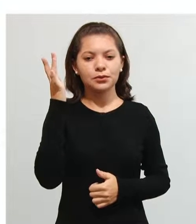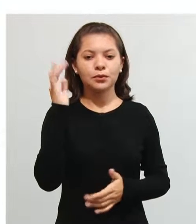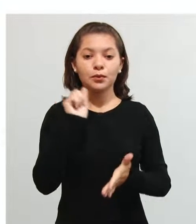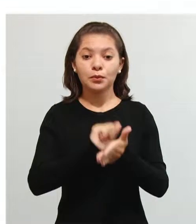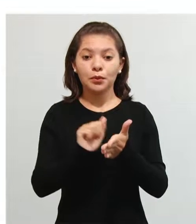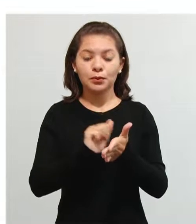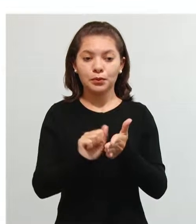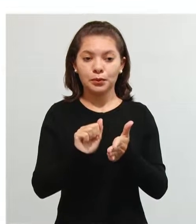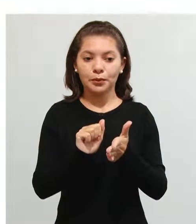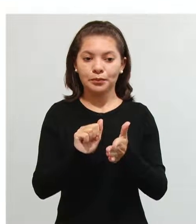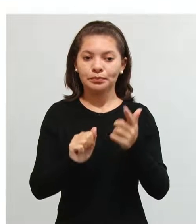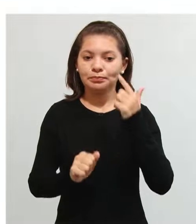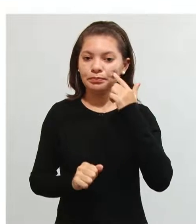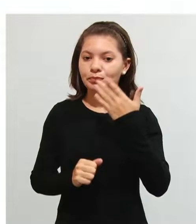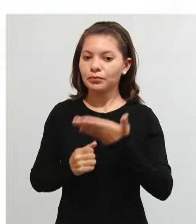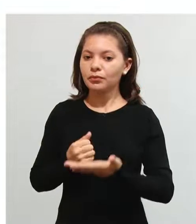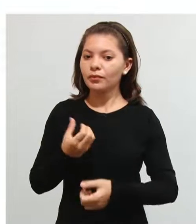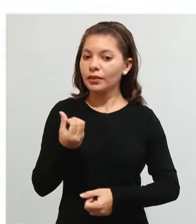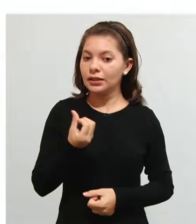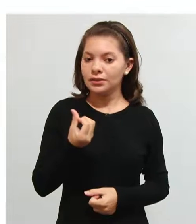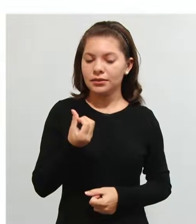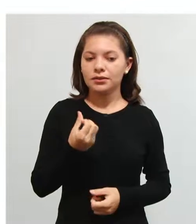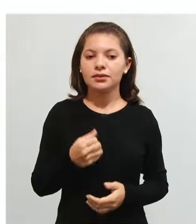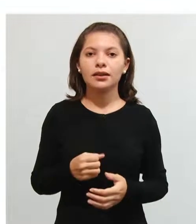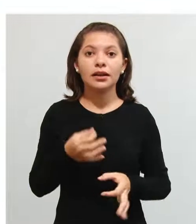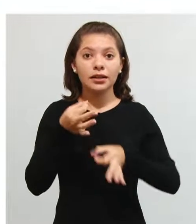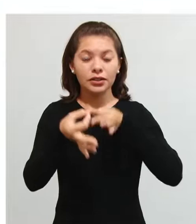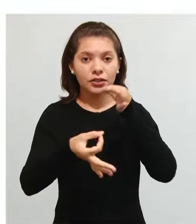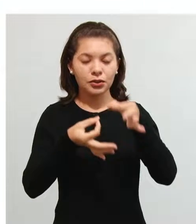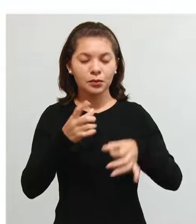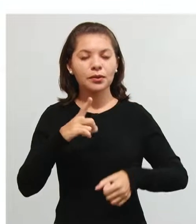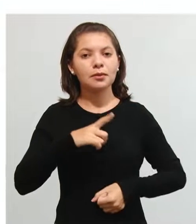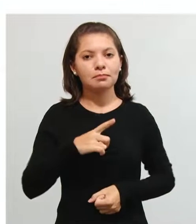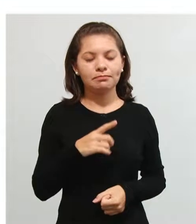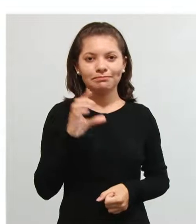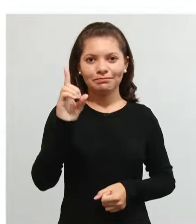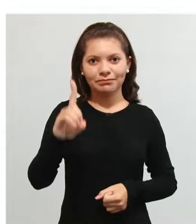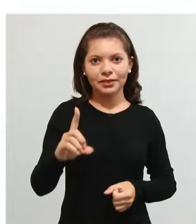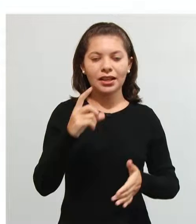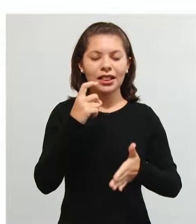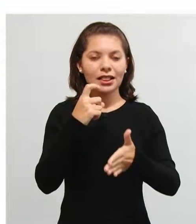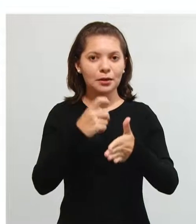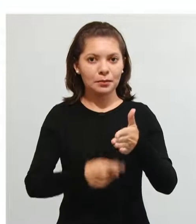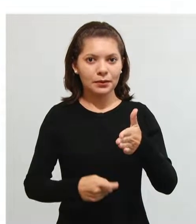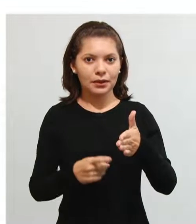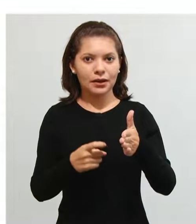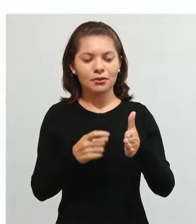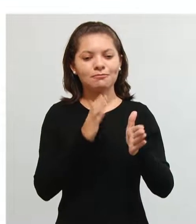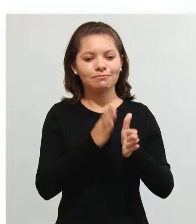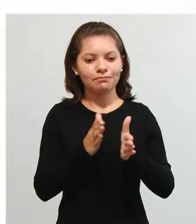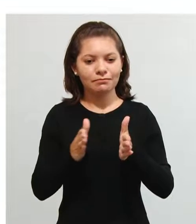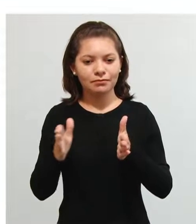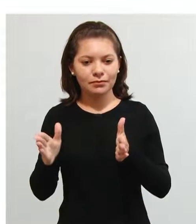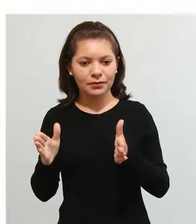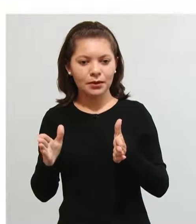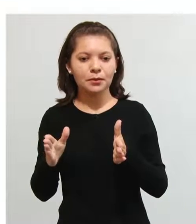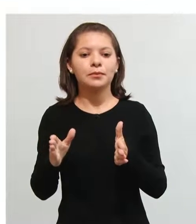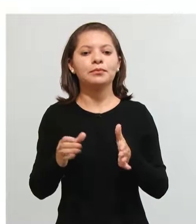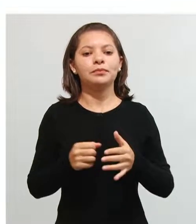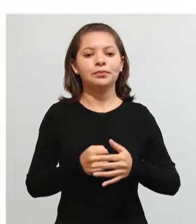sua 6ª edição. E eu indico também Direito Tributário da coleção Esquematizado, aqui